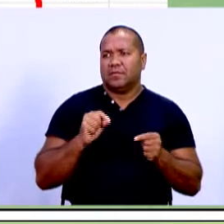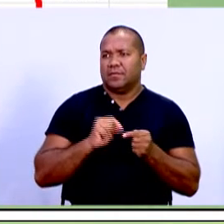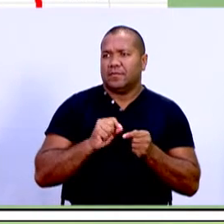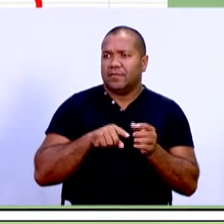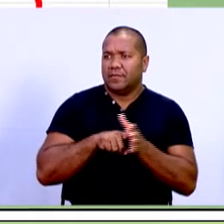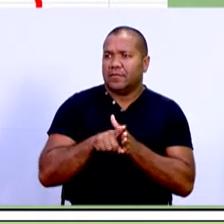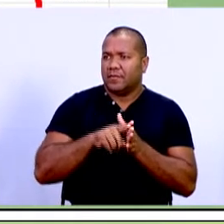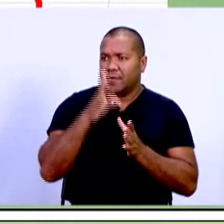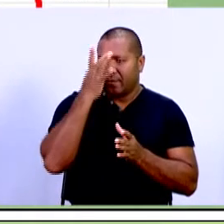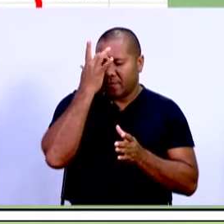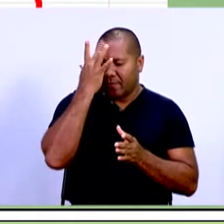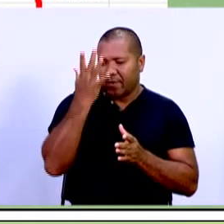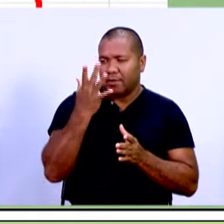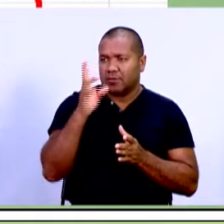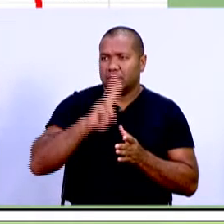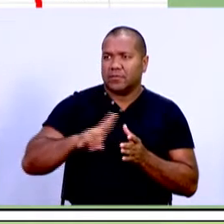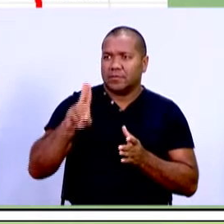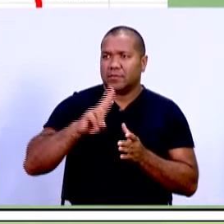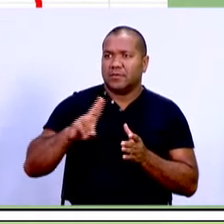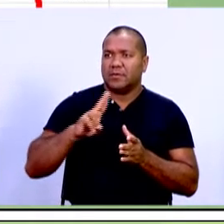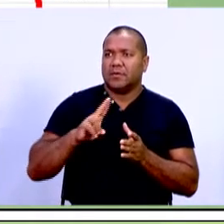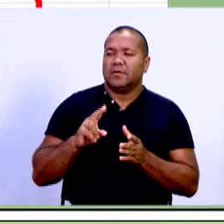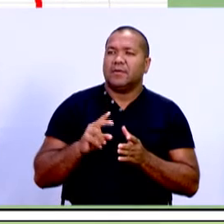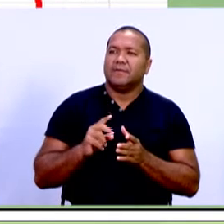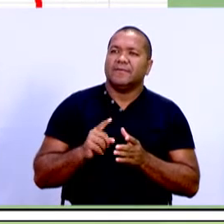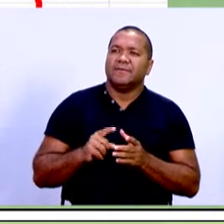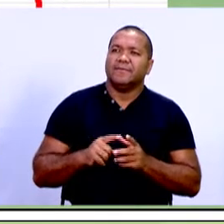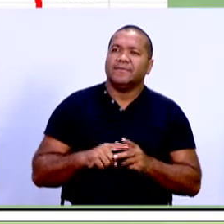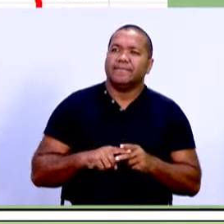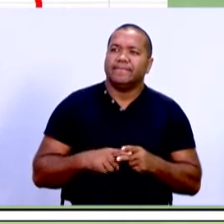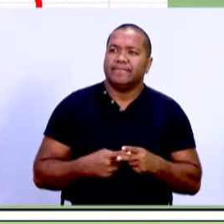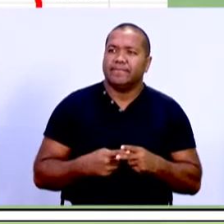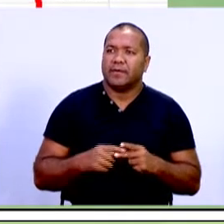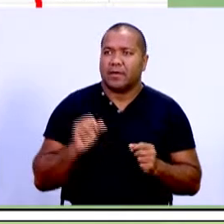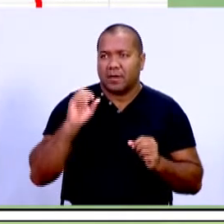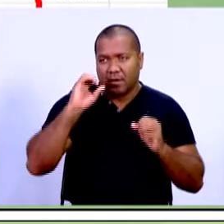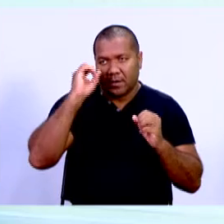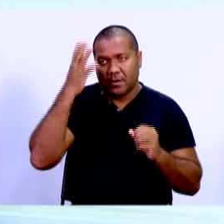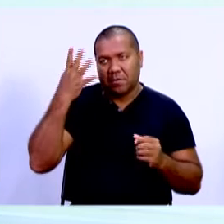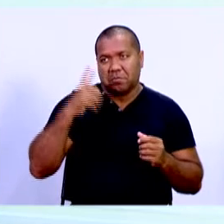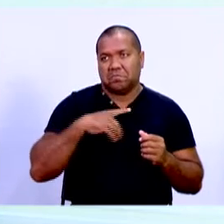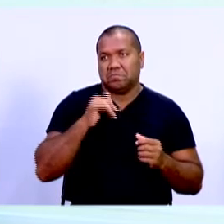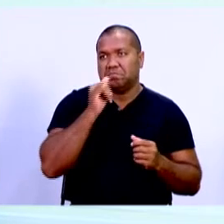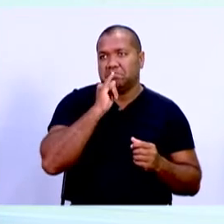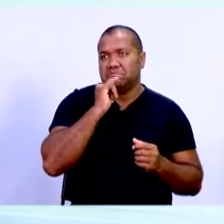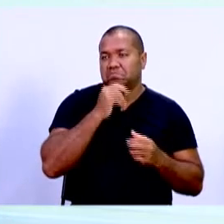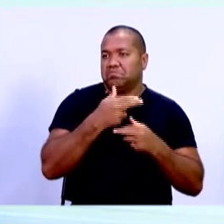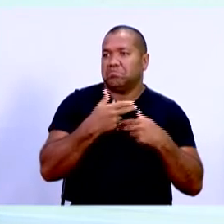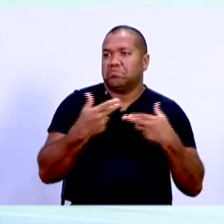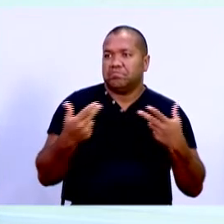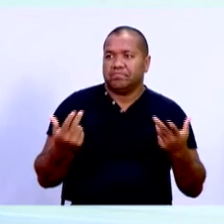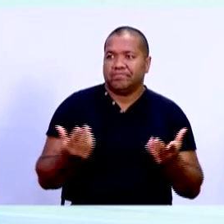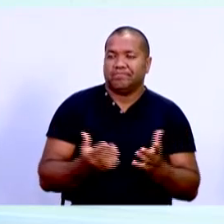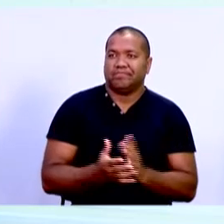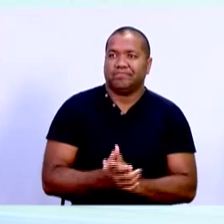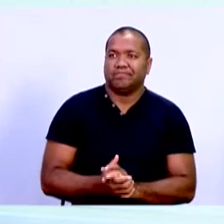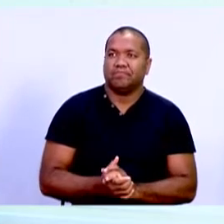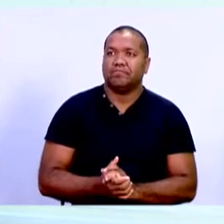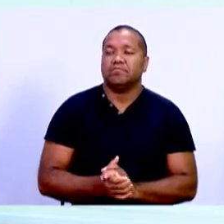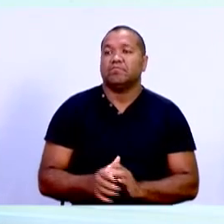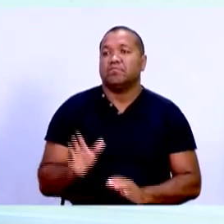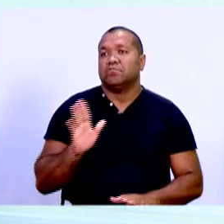mais fácil, utilizando uma ferramenta de BI. É claro, esse é um exemplo, mas poderia ser vários cenários. Depende, é